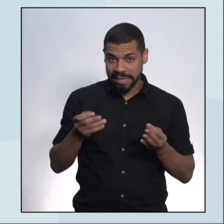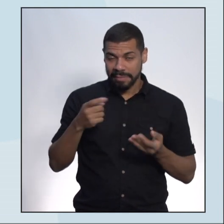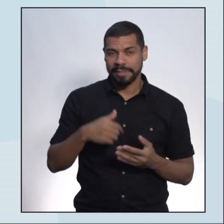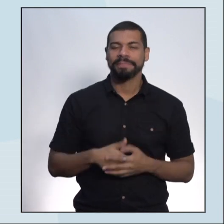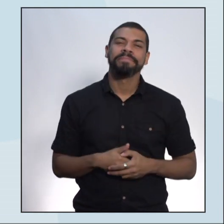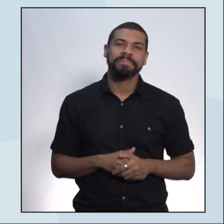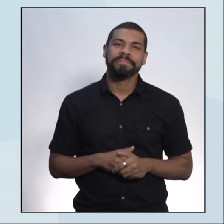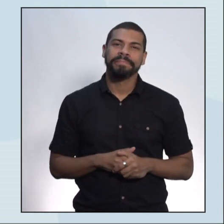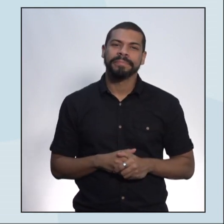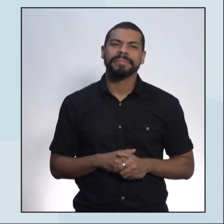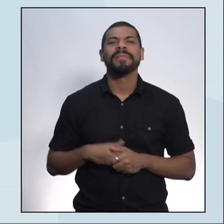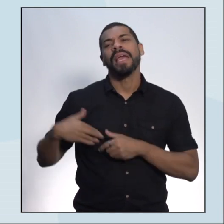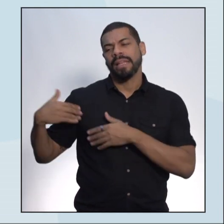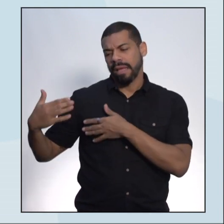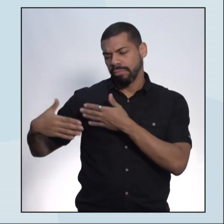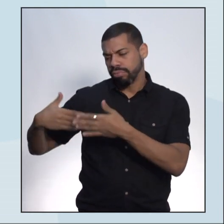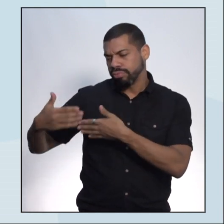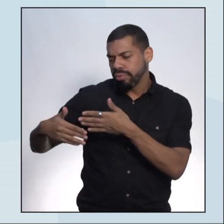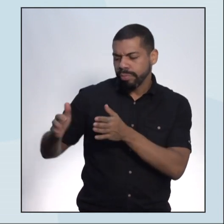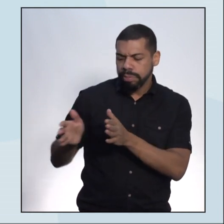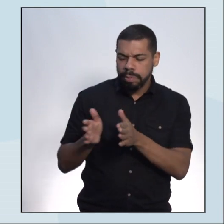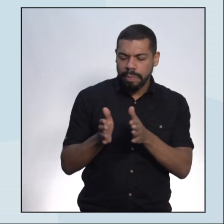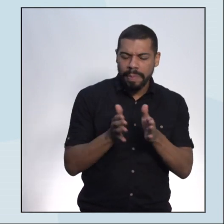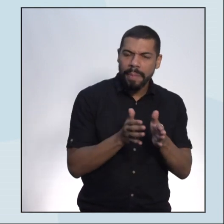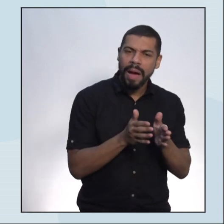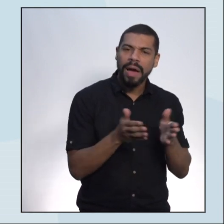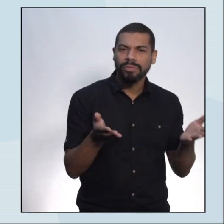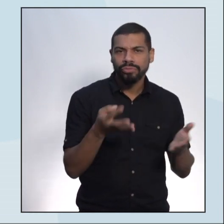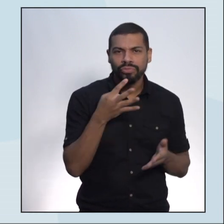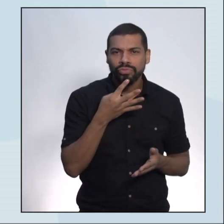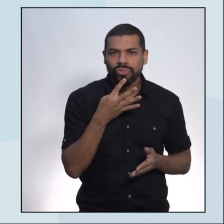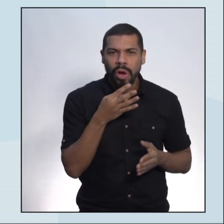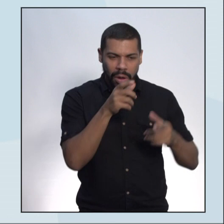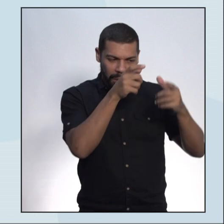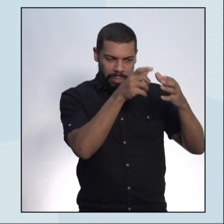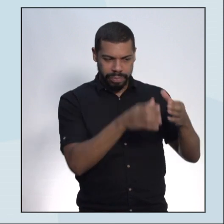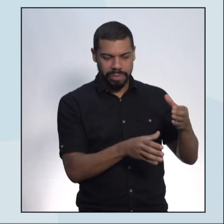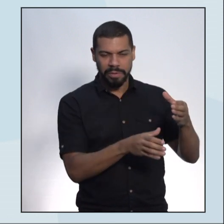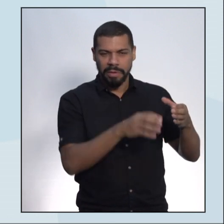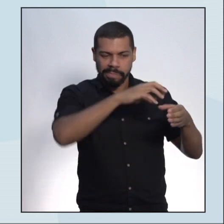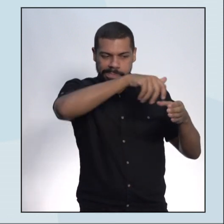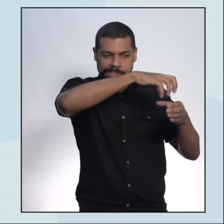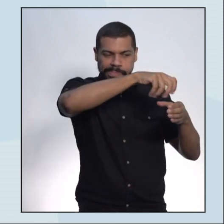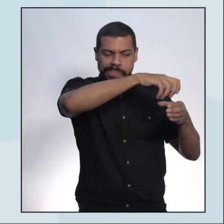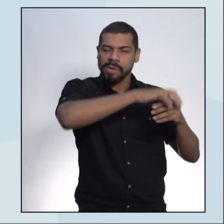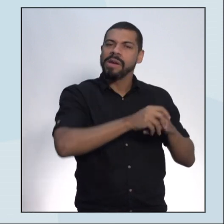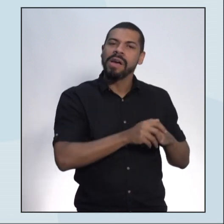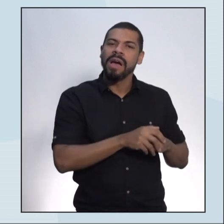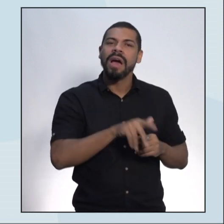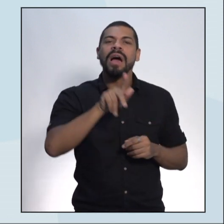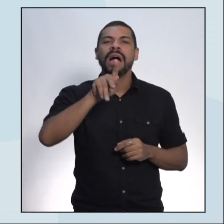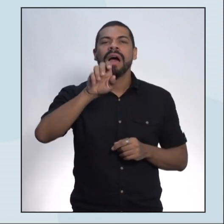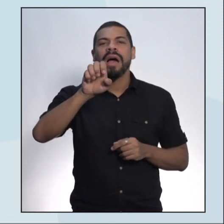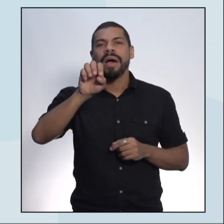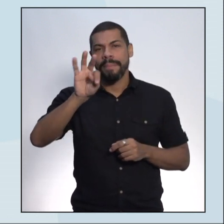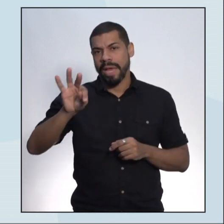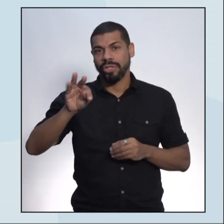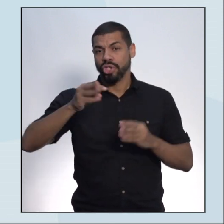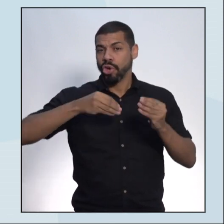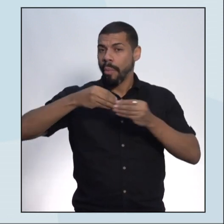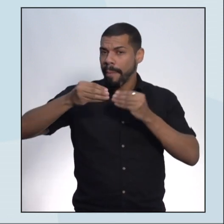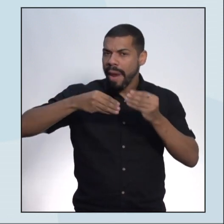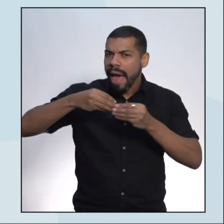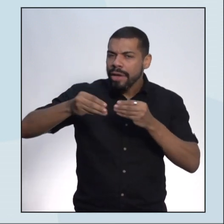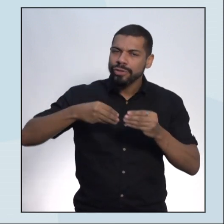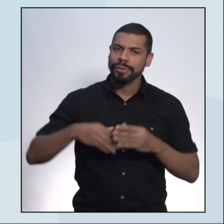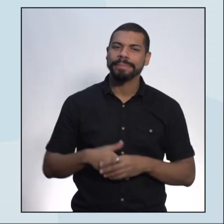entenderem. Ela passa por todo um processo até chegar nesse formato que nós conhecemos. E porque ela precisa de durabilidade. Então,